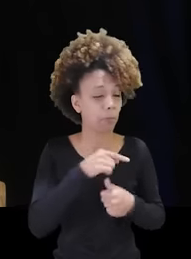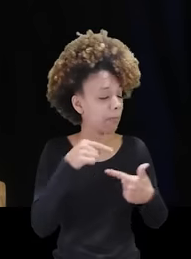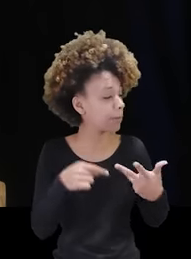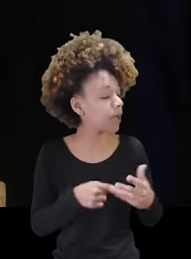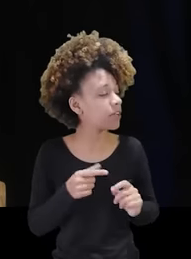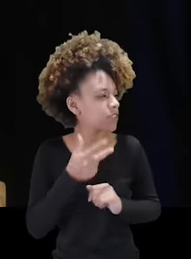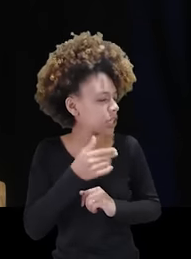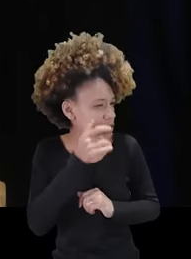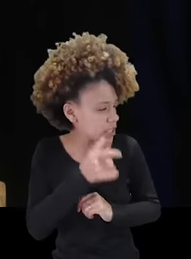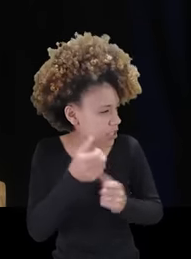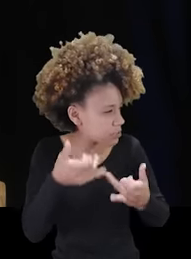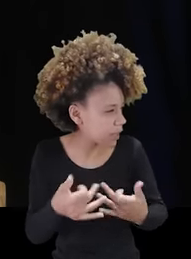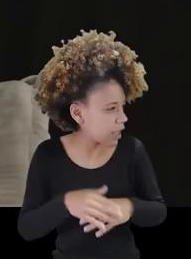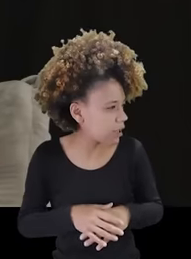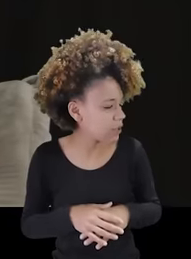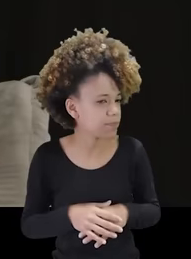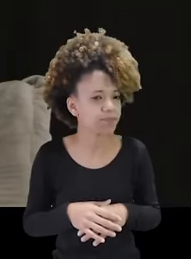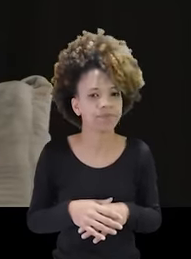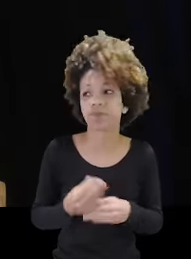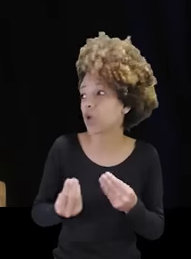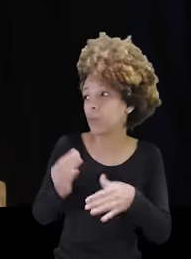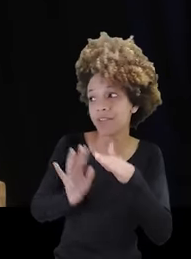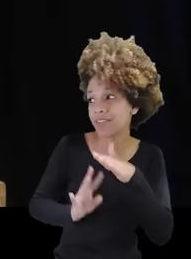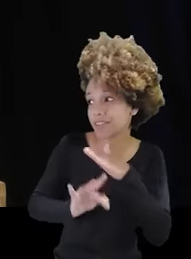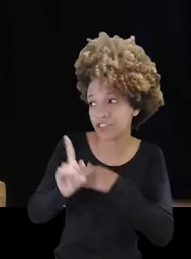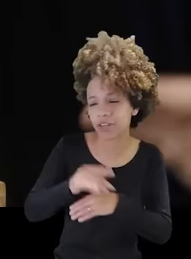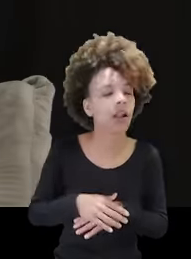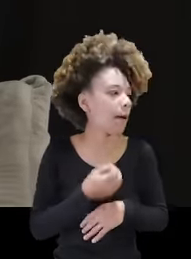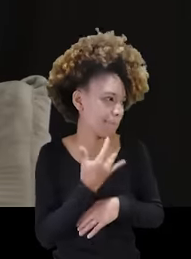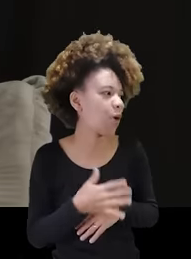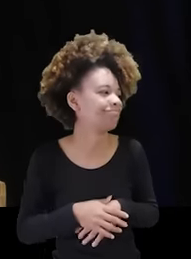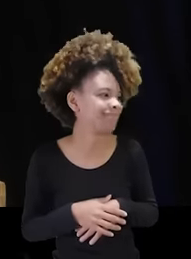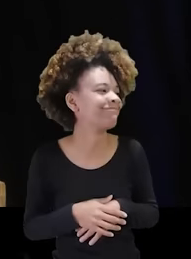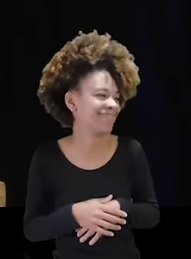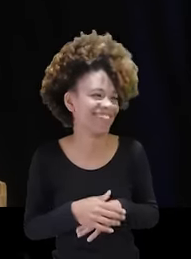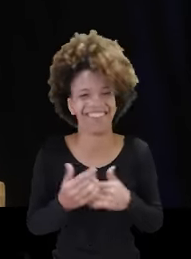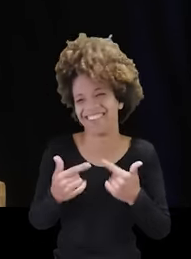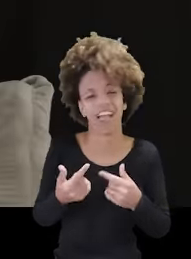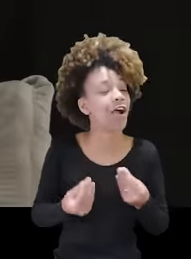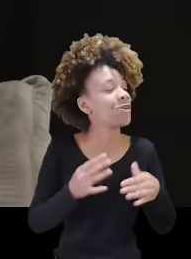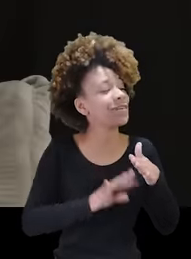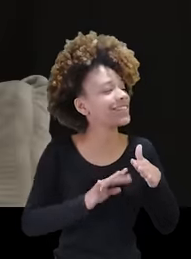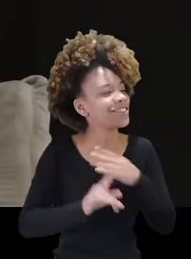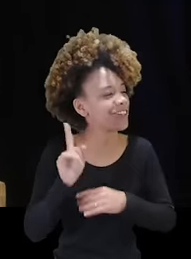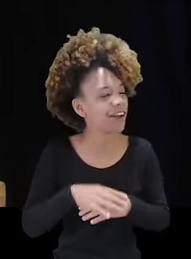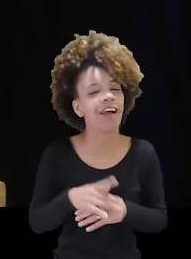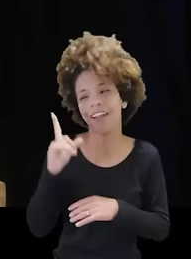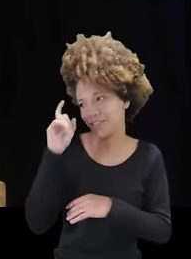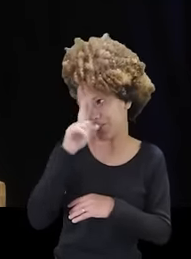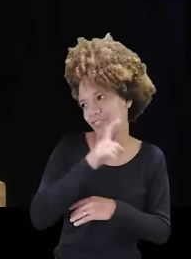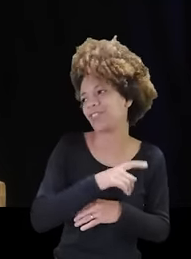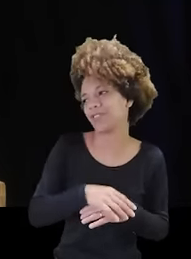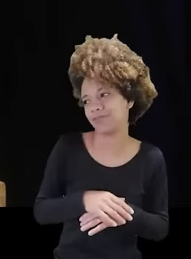para falar que eu não perguntei que você acha que seria interessante Fala mano você fala disso estrangeiro Lá é muito bom como é que esse estrangeiro lá é